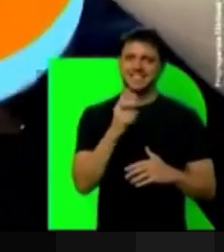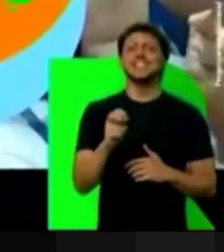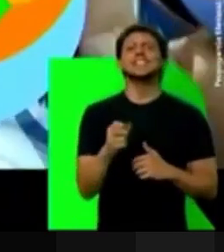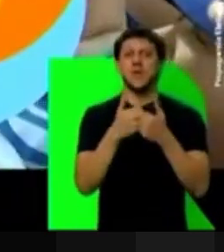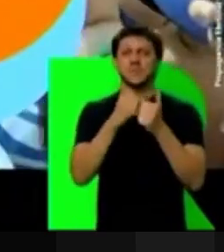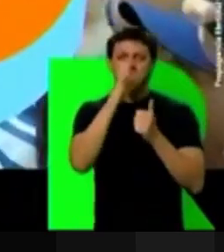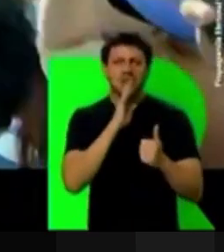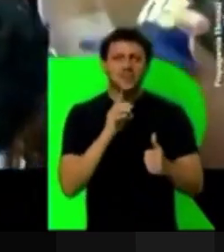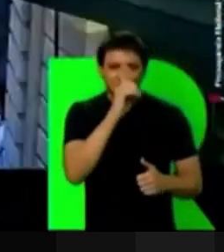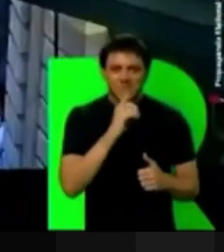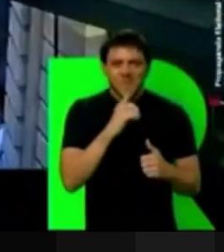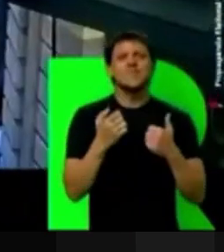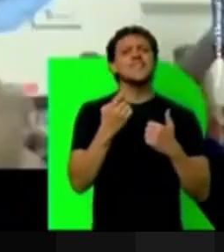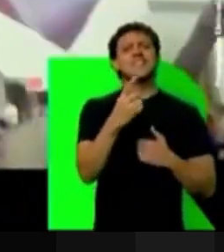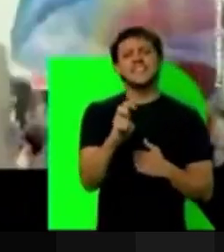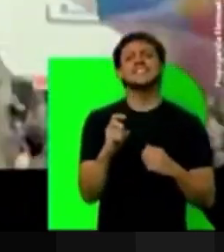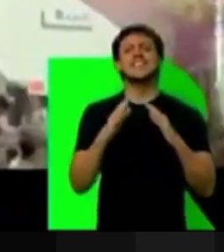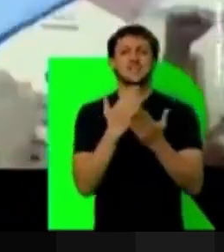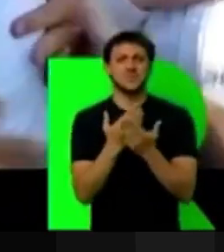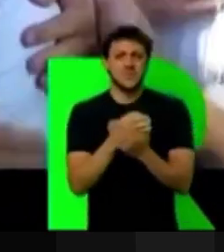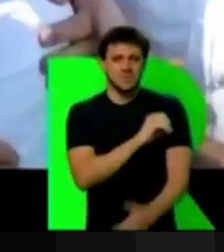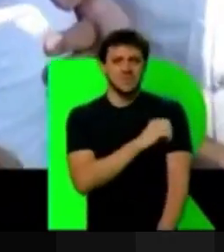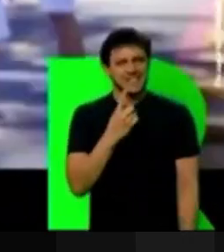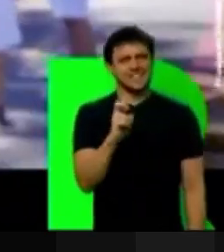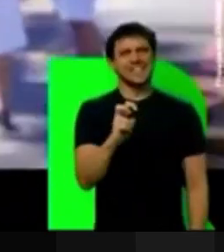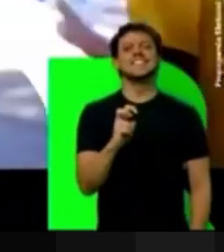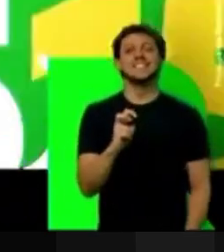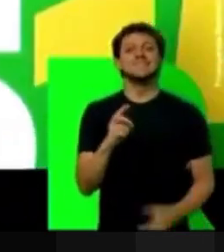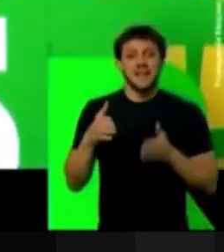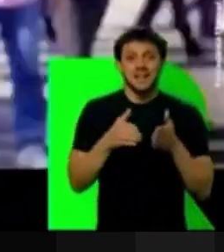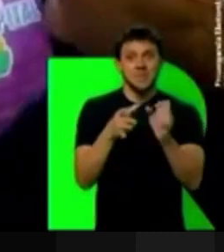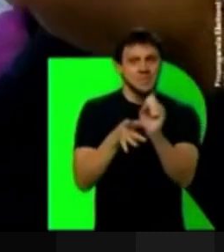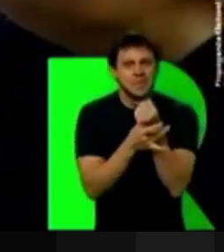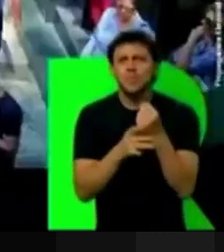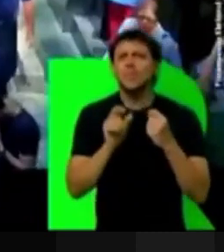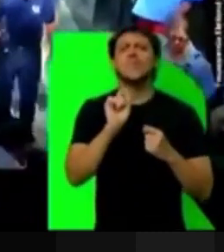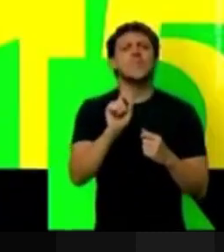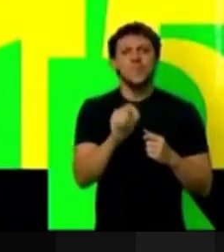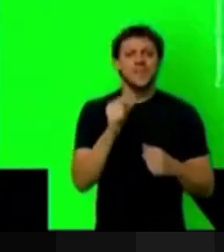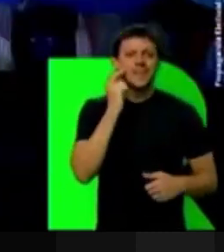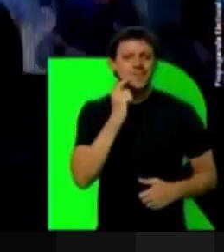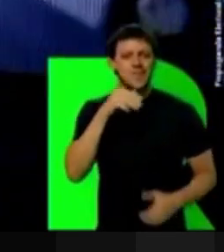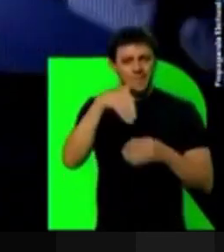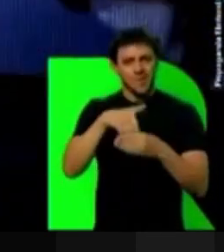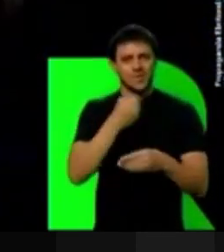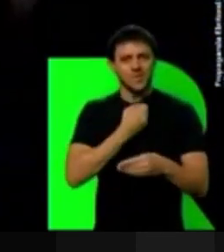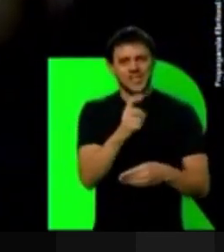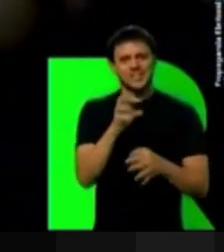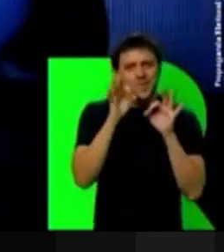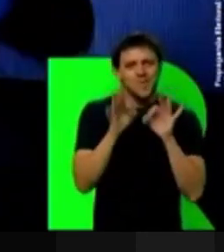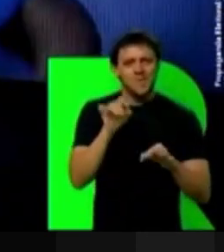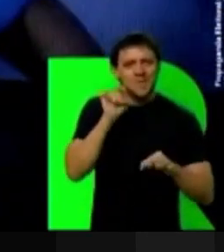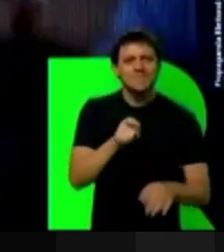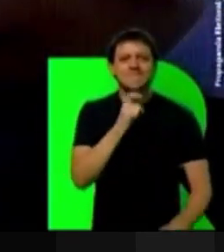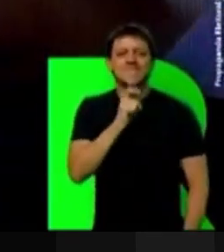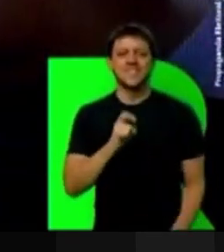15, moradia é 15. Tarifa zero é 15, creche 100% é 15. O caminho seguro é Ricardo